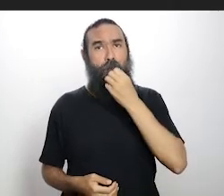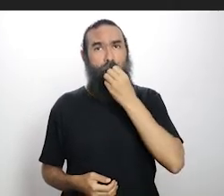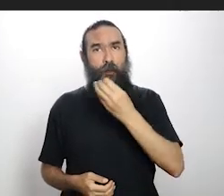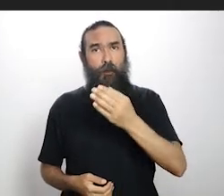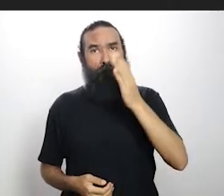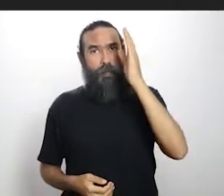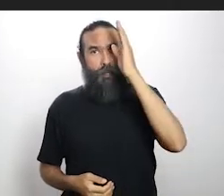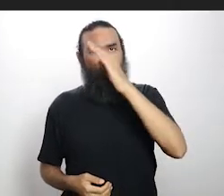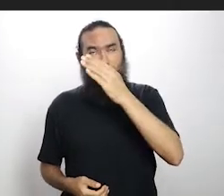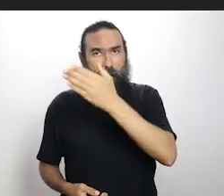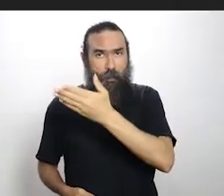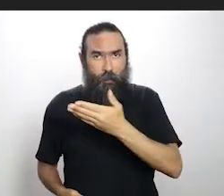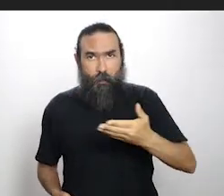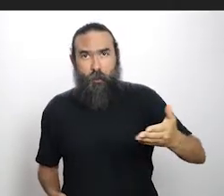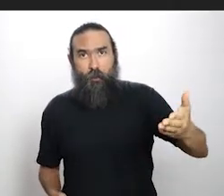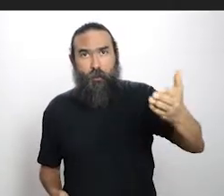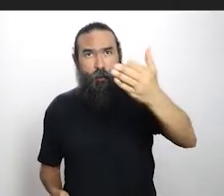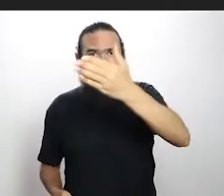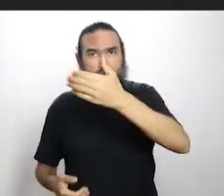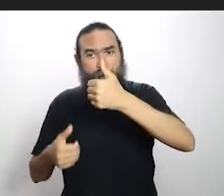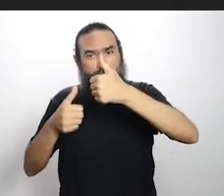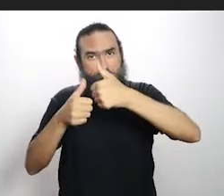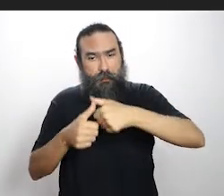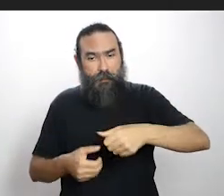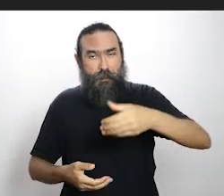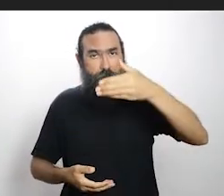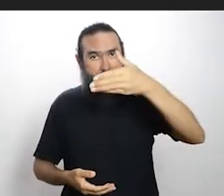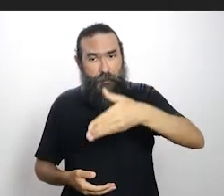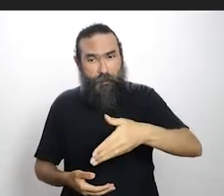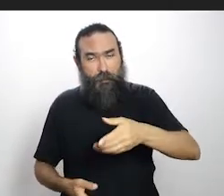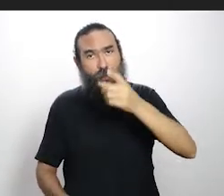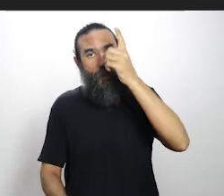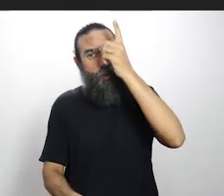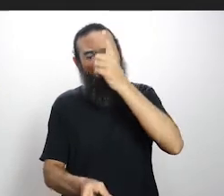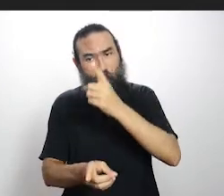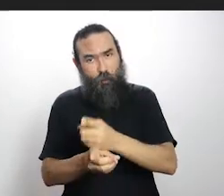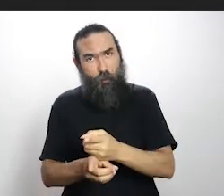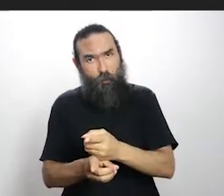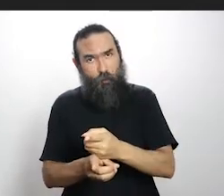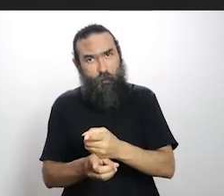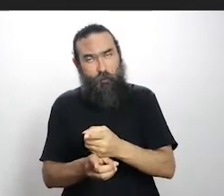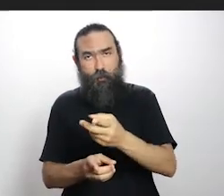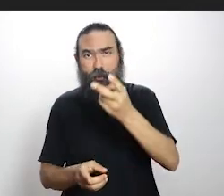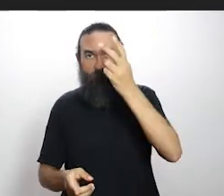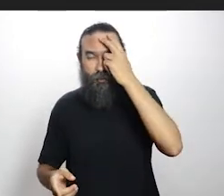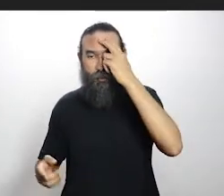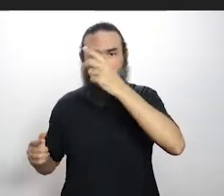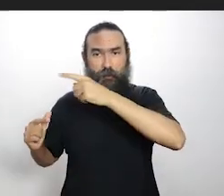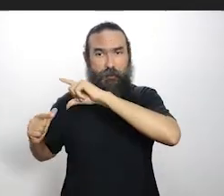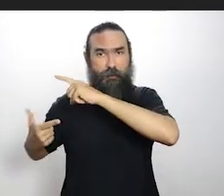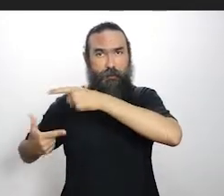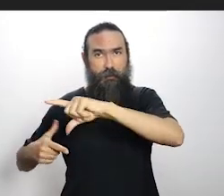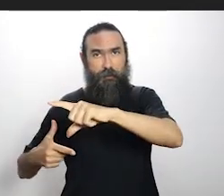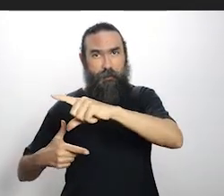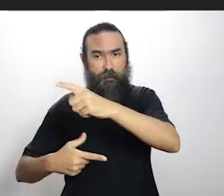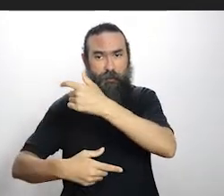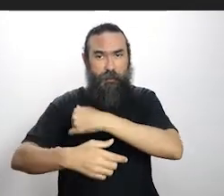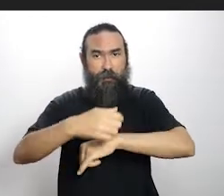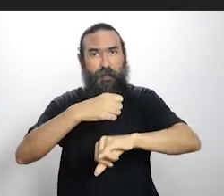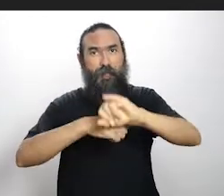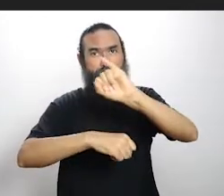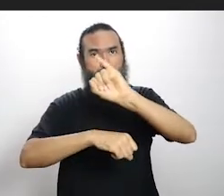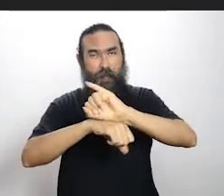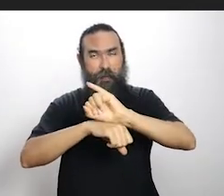Boa tarde a todos e a todas que nos acompanham nessa edição do Encontro de Cultura da Chapada dos Veadeiros